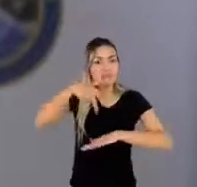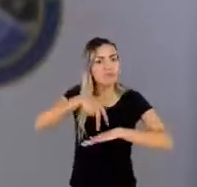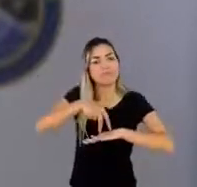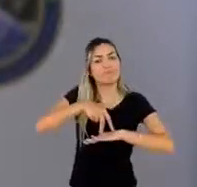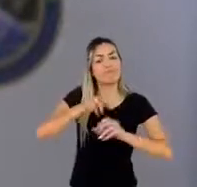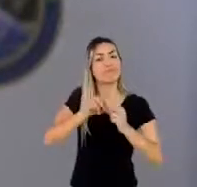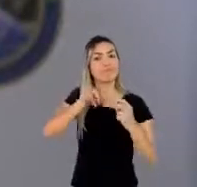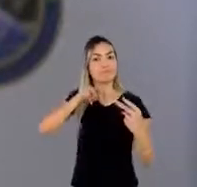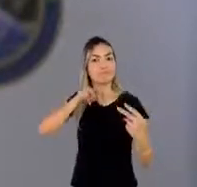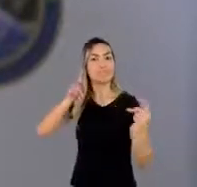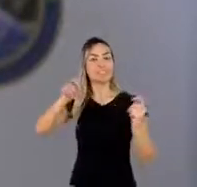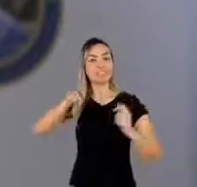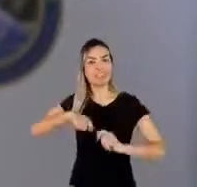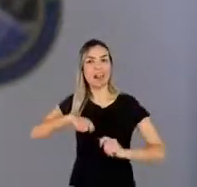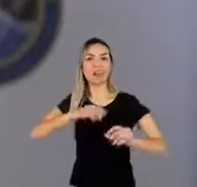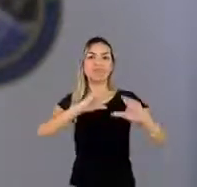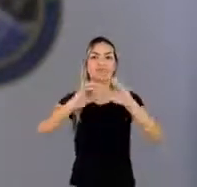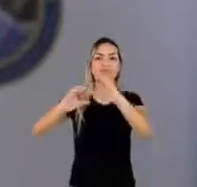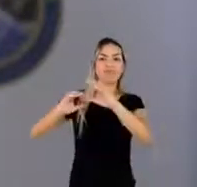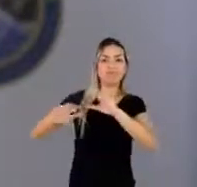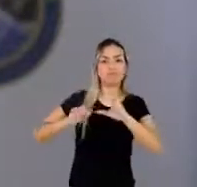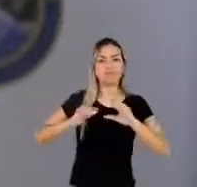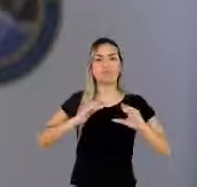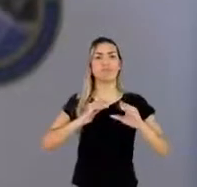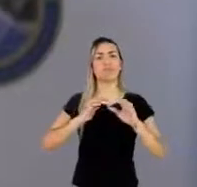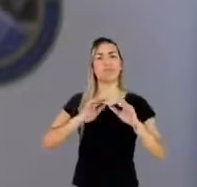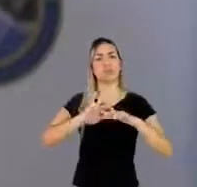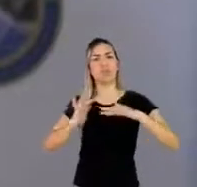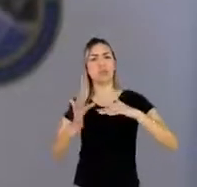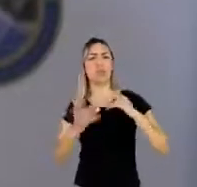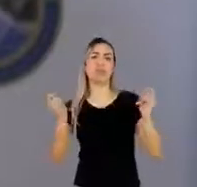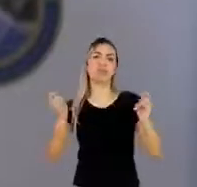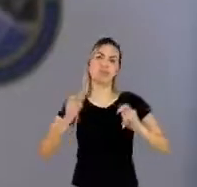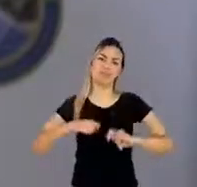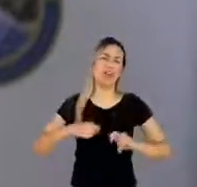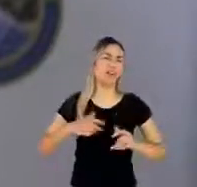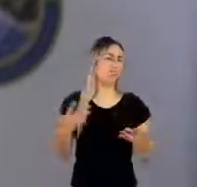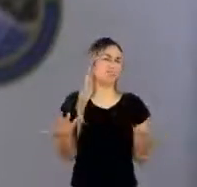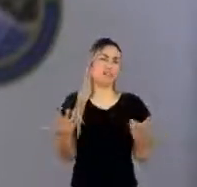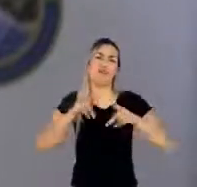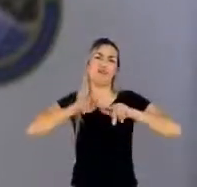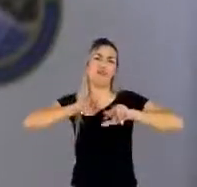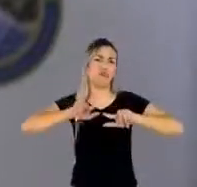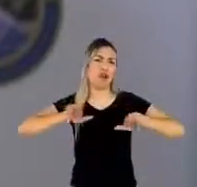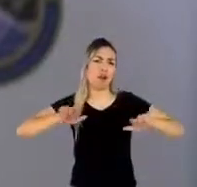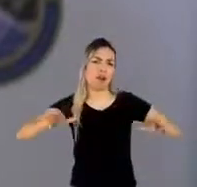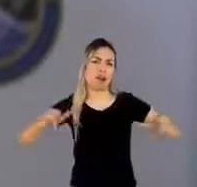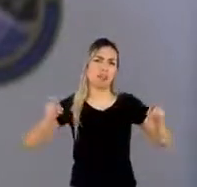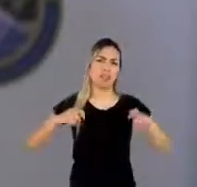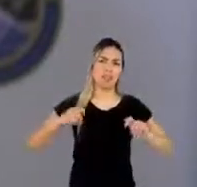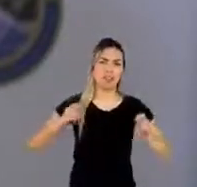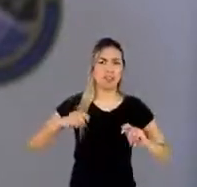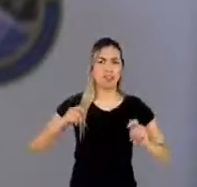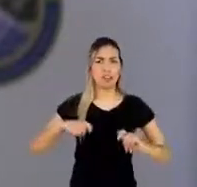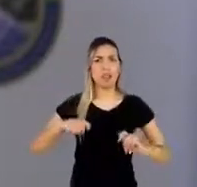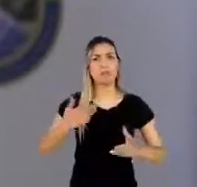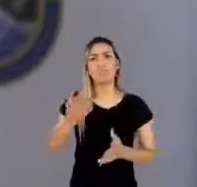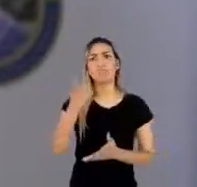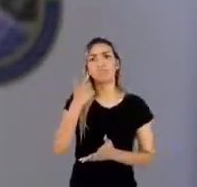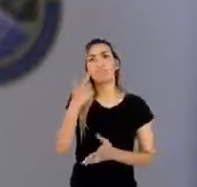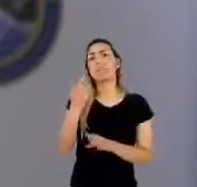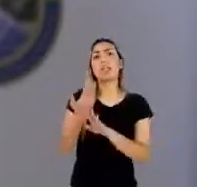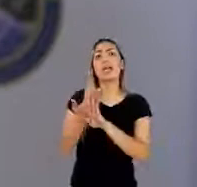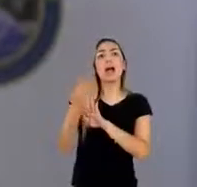de comunicação social Enfim uma miríade de possibilidade que a 15 20 anos eram